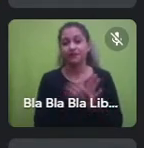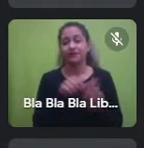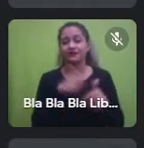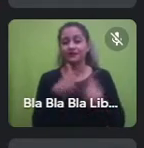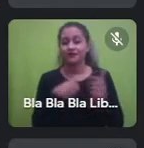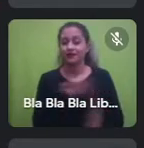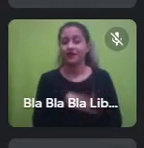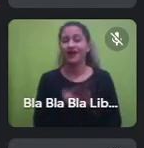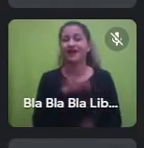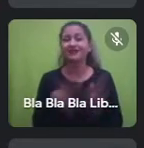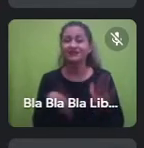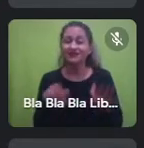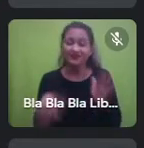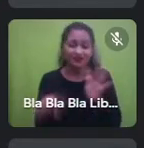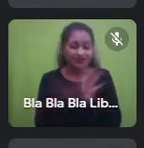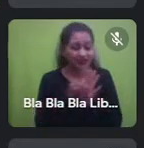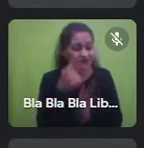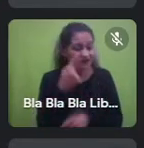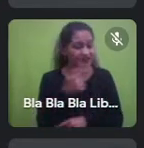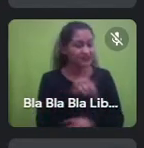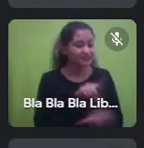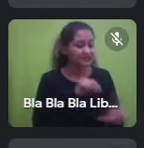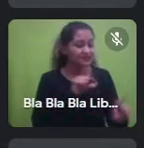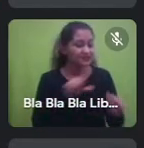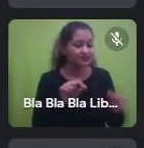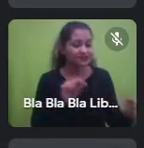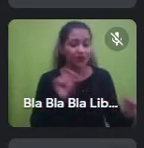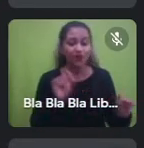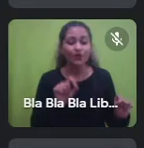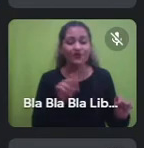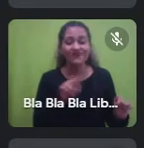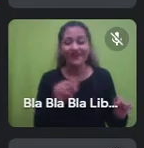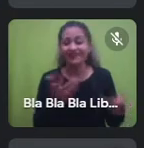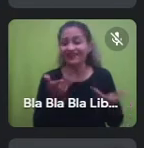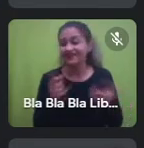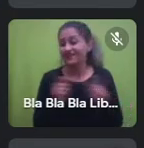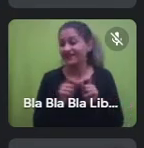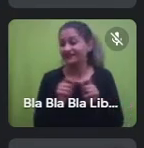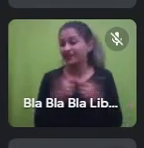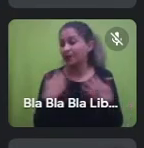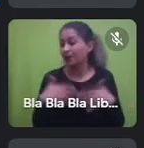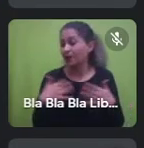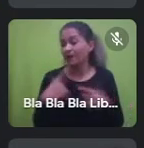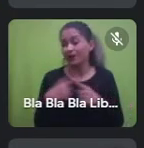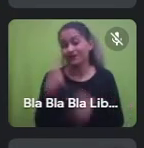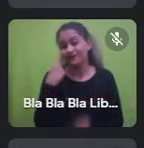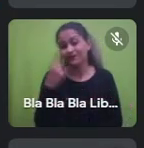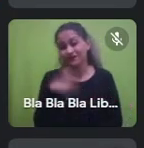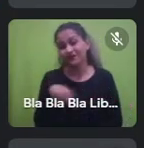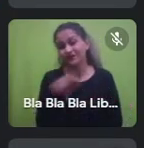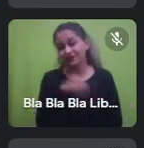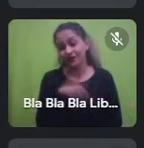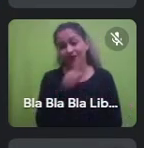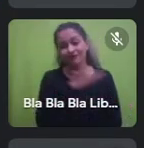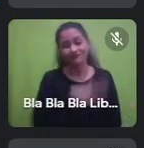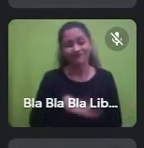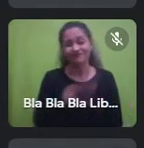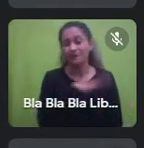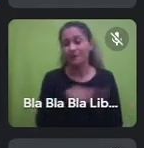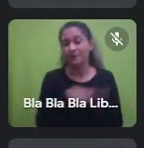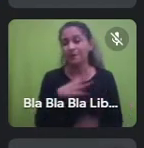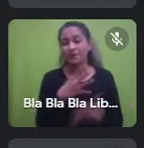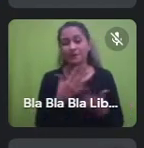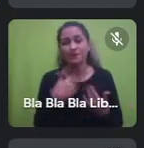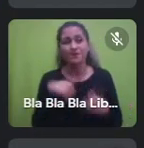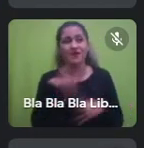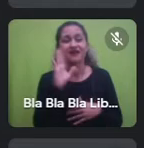gente chega lá e tem que saber escolher o que é que a gente vai querer fazer. Porque, como vocês viram, é um ambiente que está, a